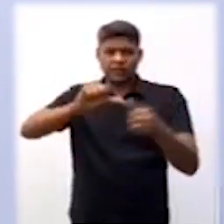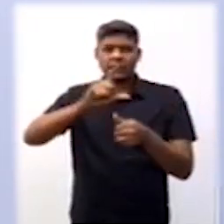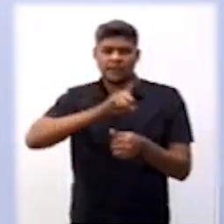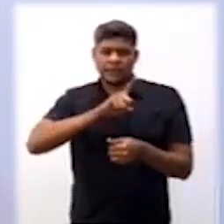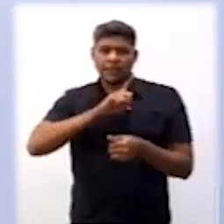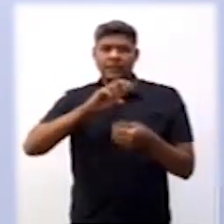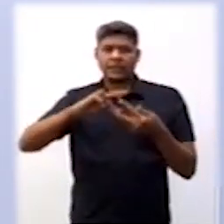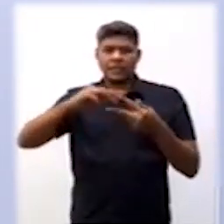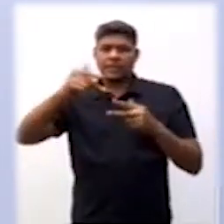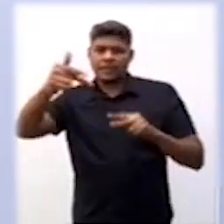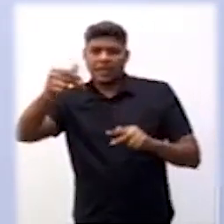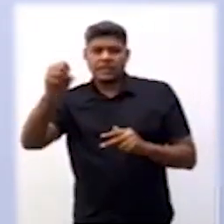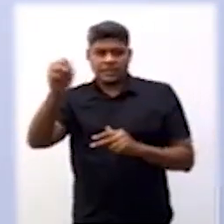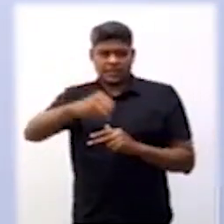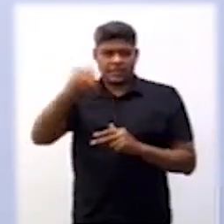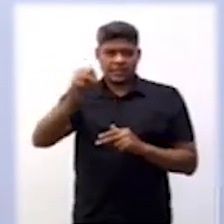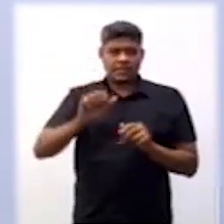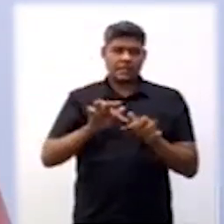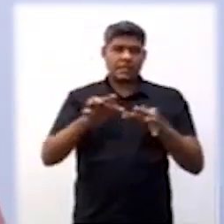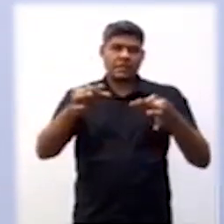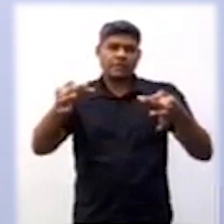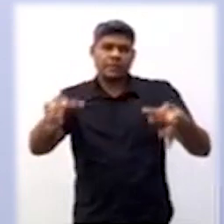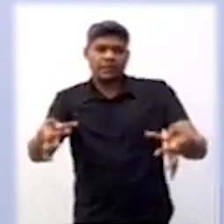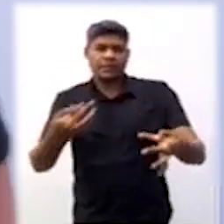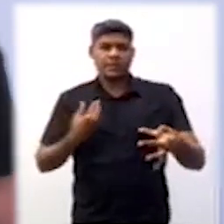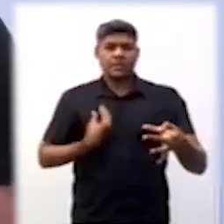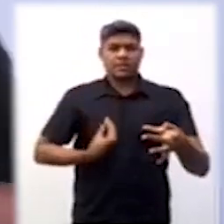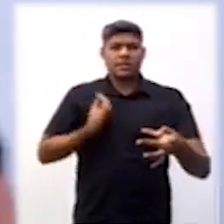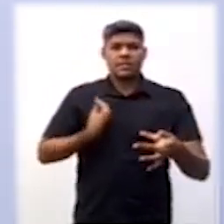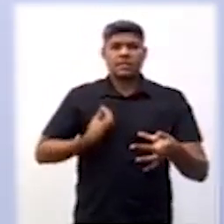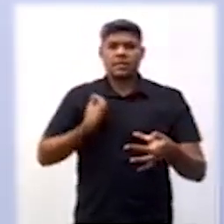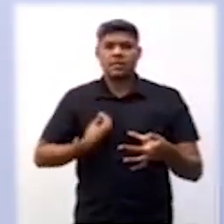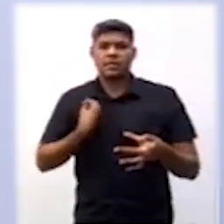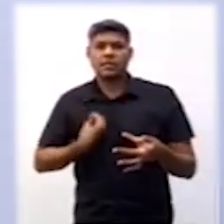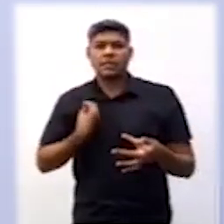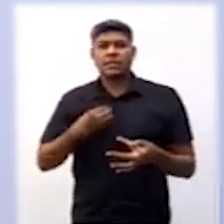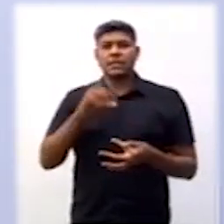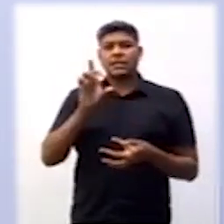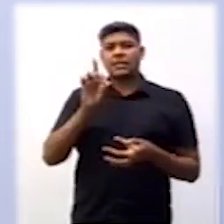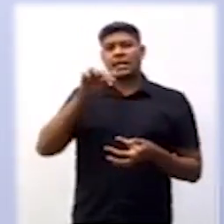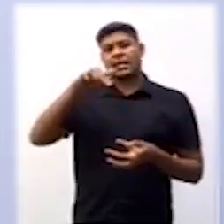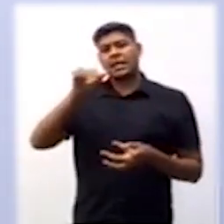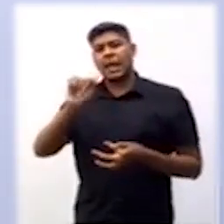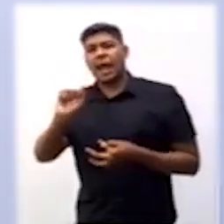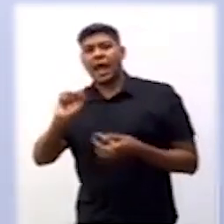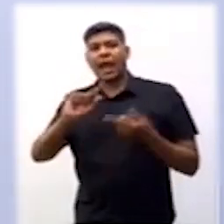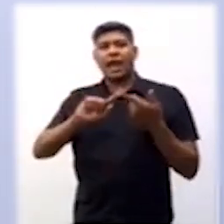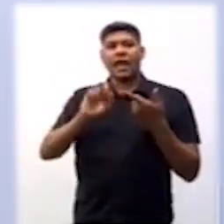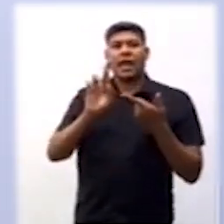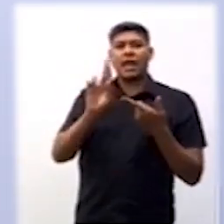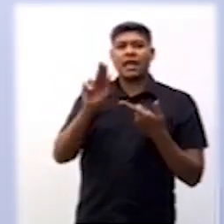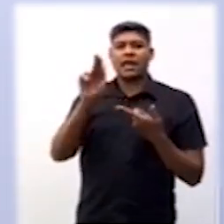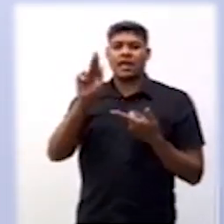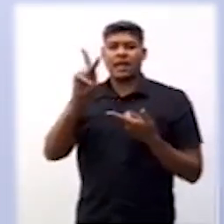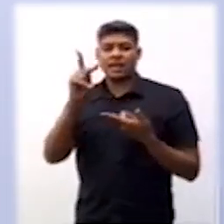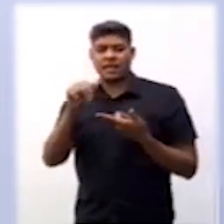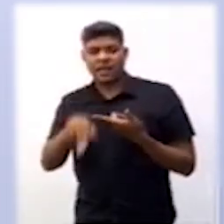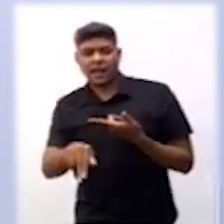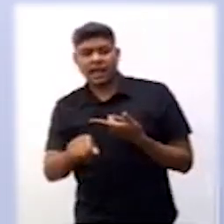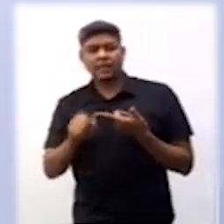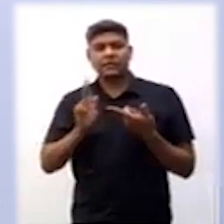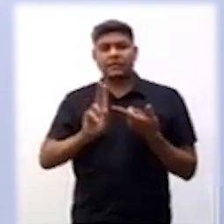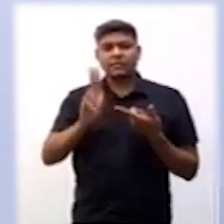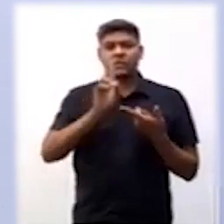sim, de cadeia simples. Ah, Kennedy, mas se tem cadeia simples não é DNA, é RNA. Não, galera. A gente diz que é DNA, continua